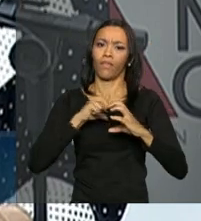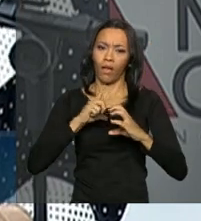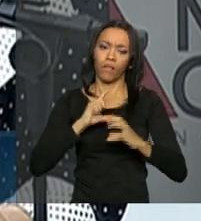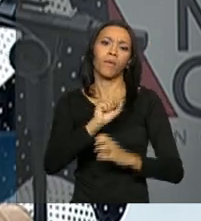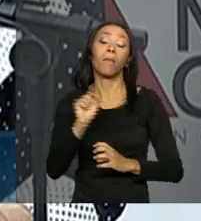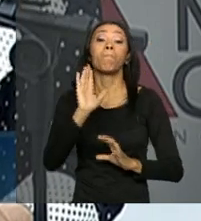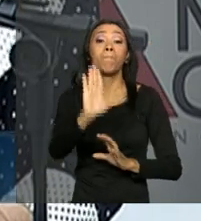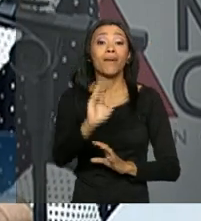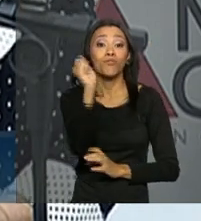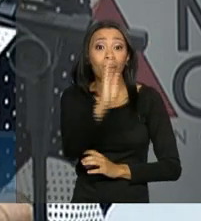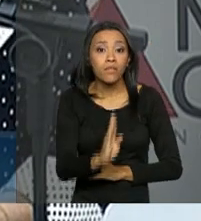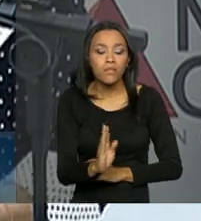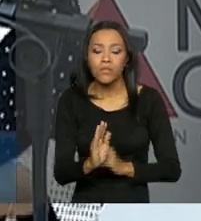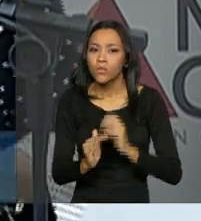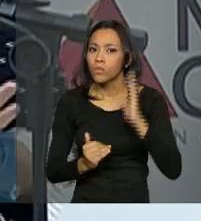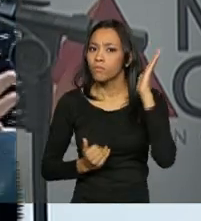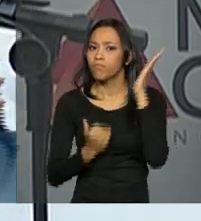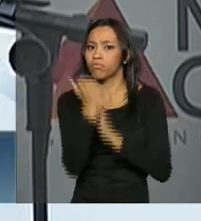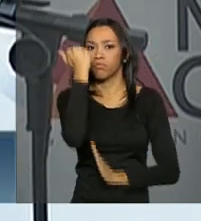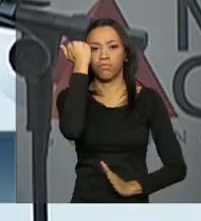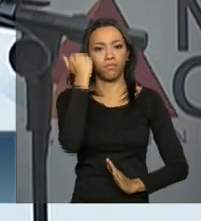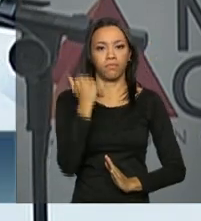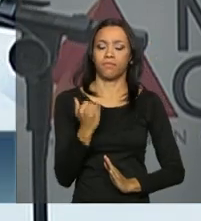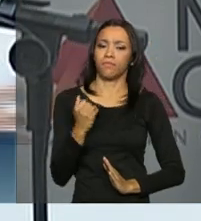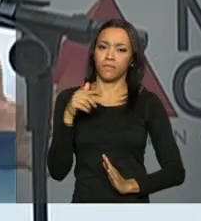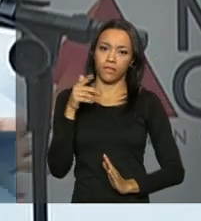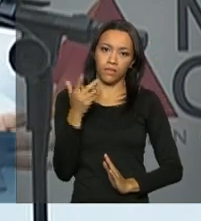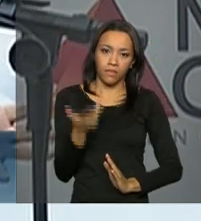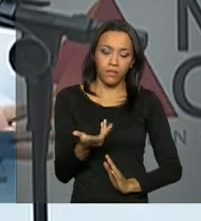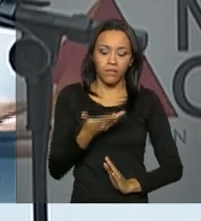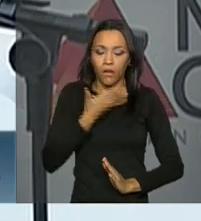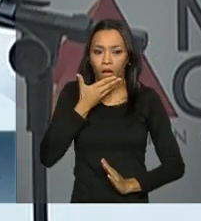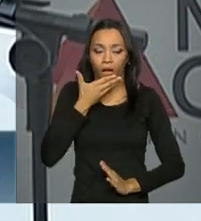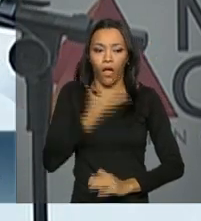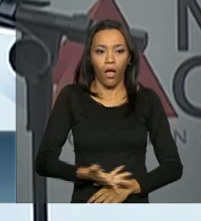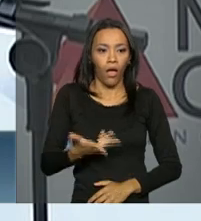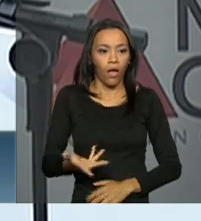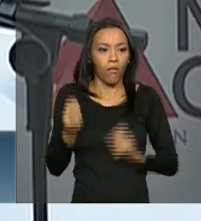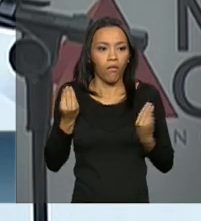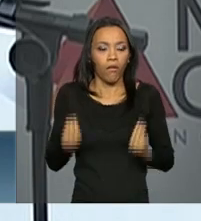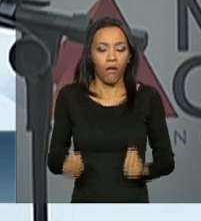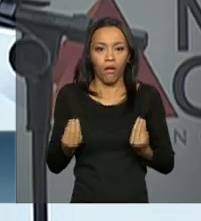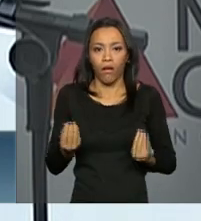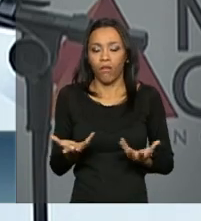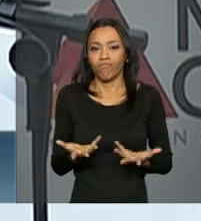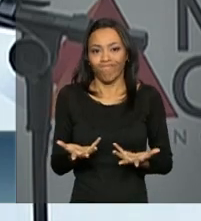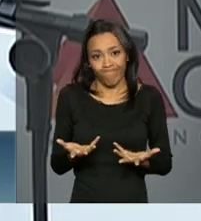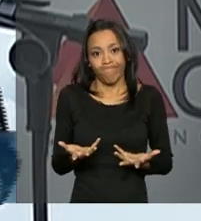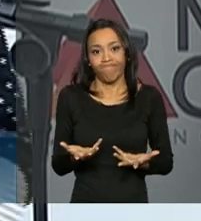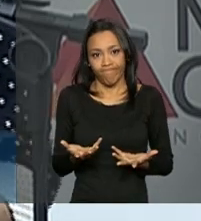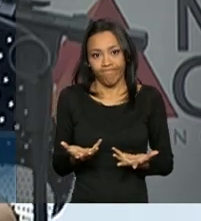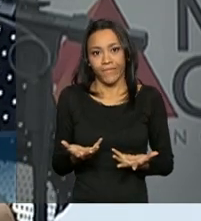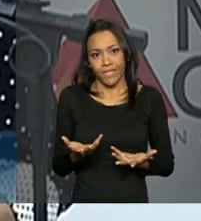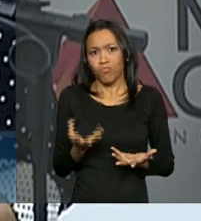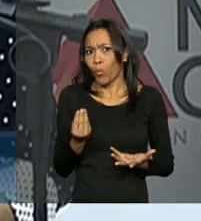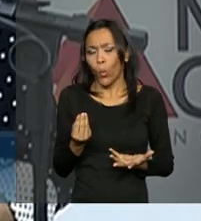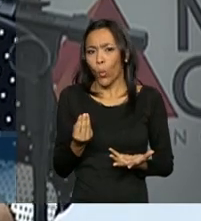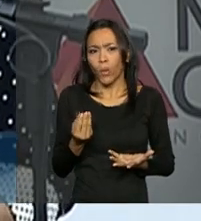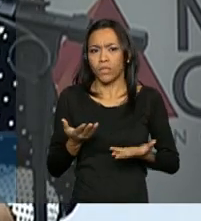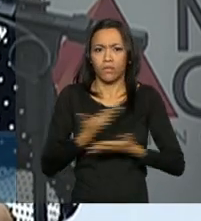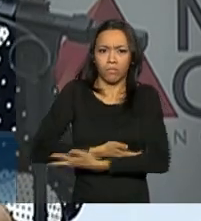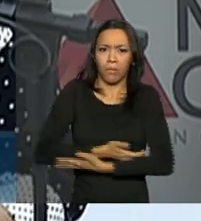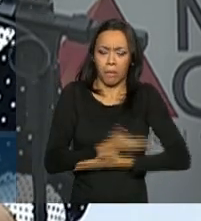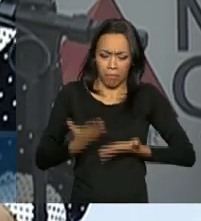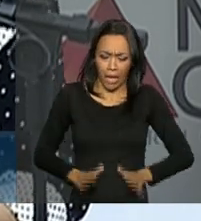ele foi superado. Então, havia uma coisa absolutamente inesperada, que era muitas crianças